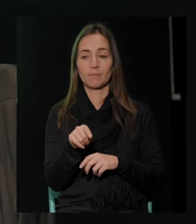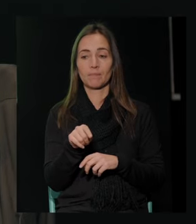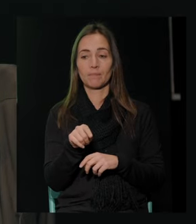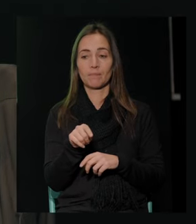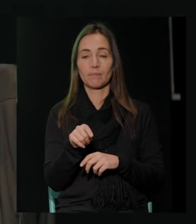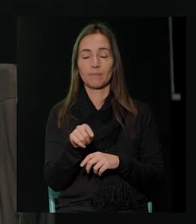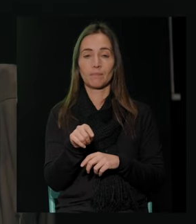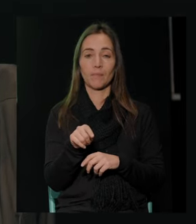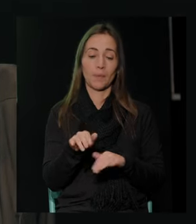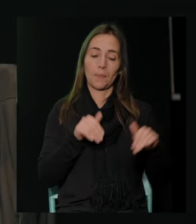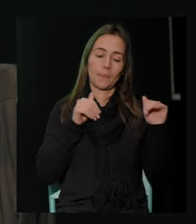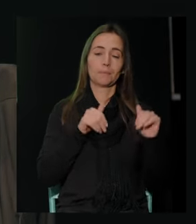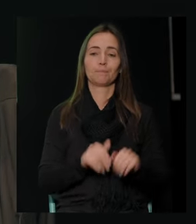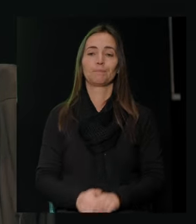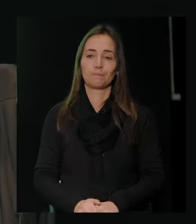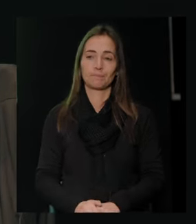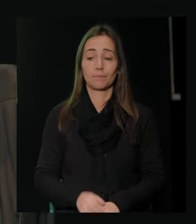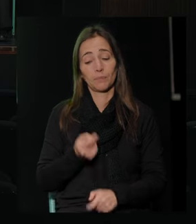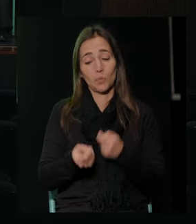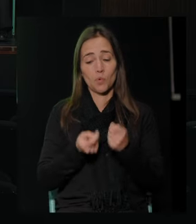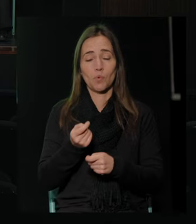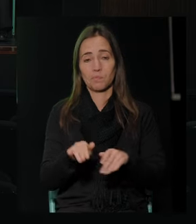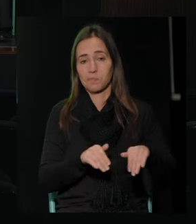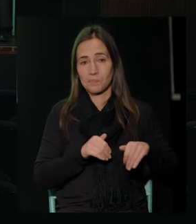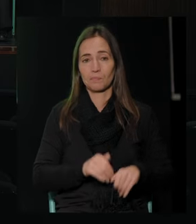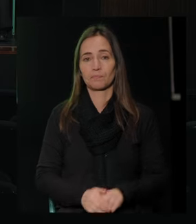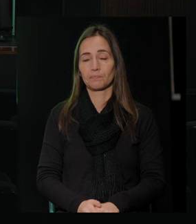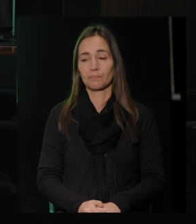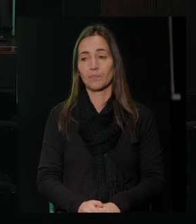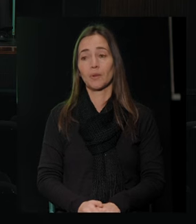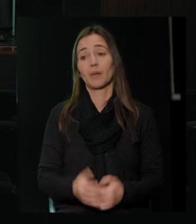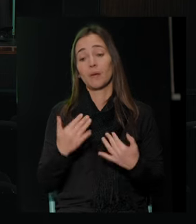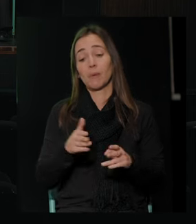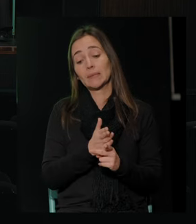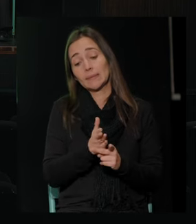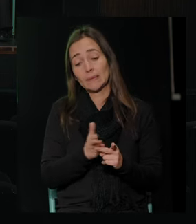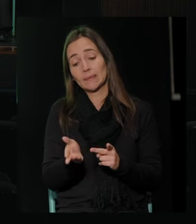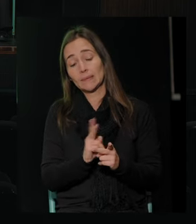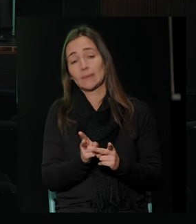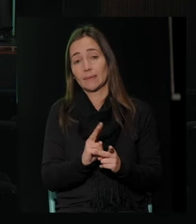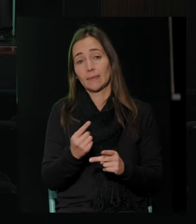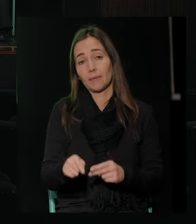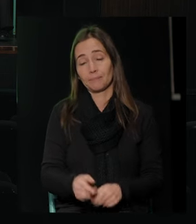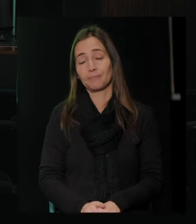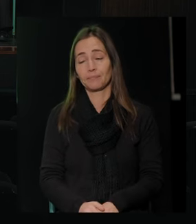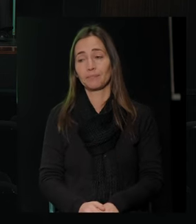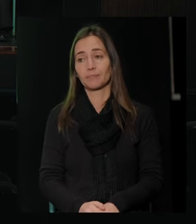se afastem, gradualmente. Mas é um pau de dois bicos.